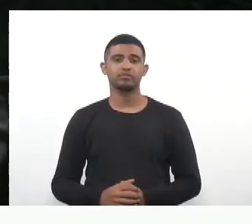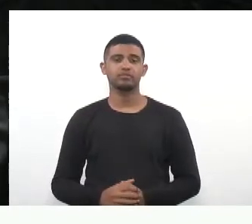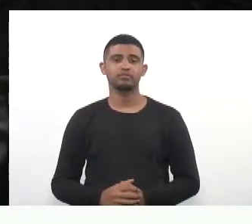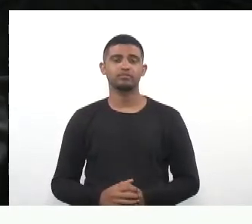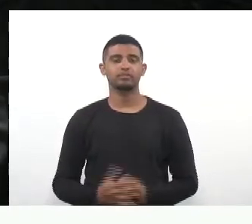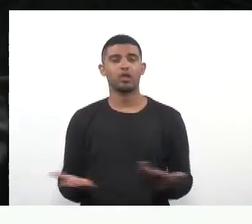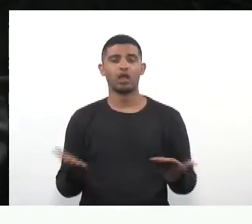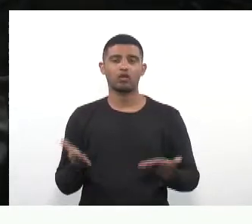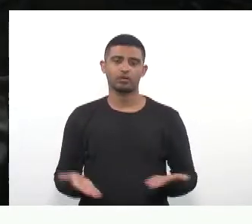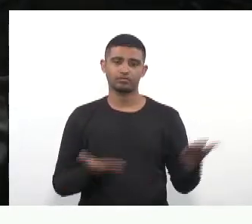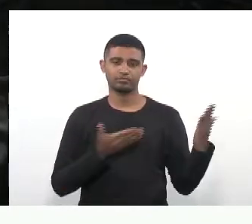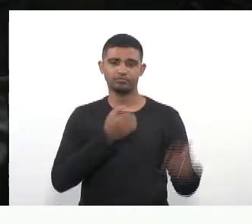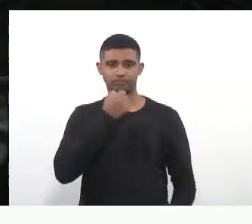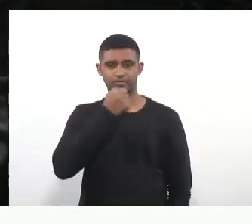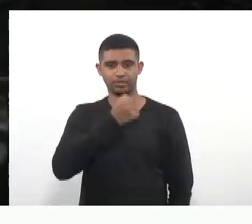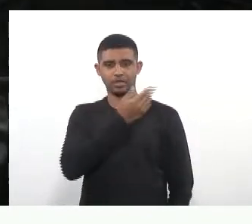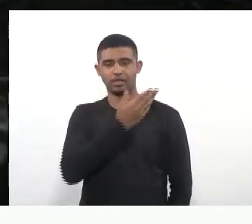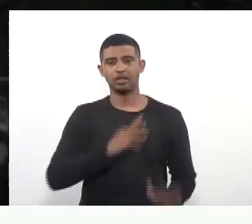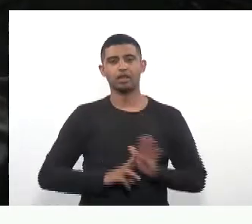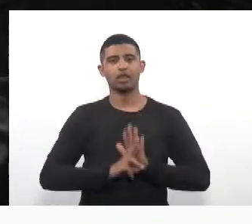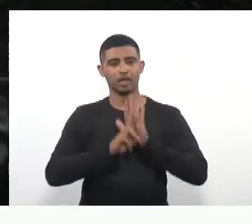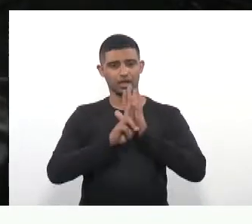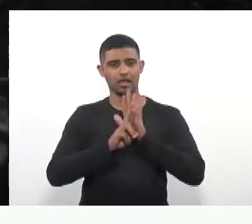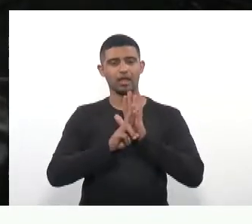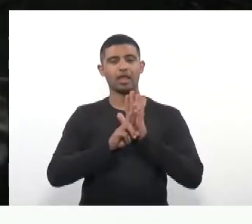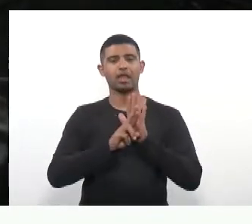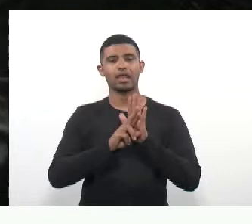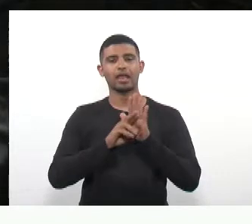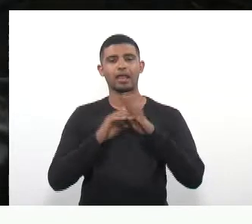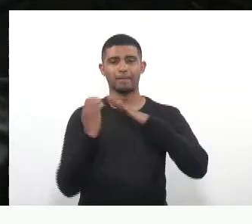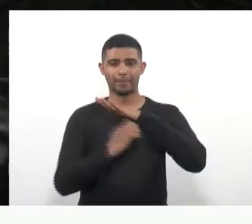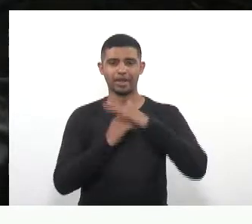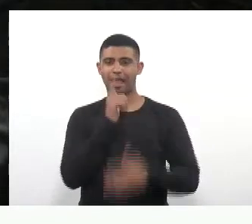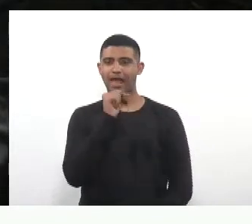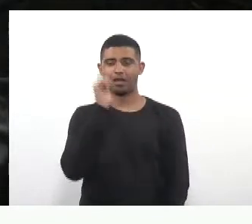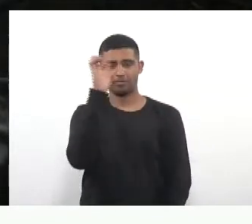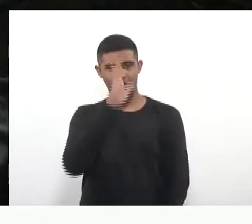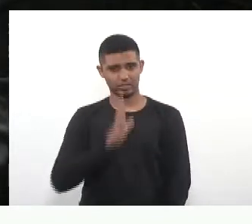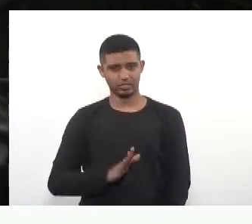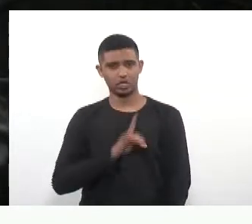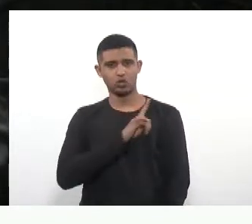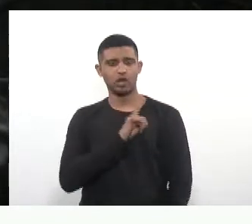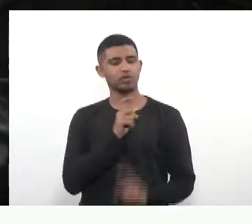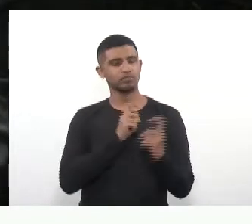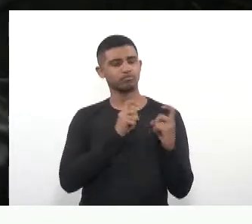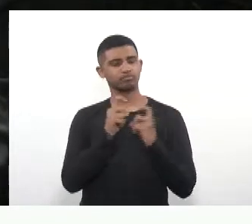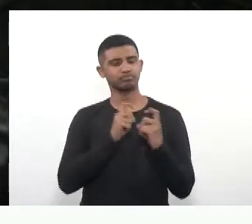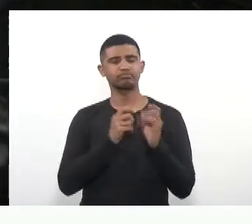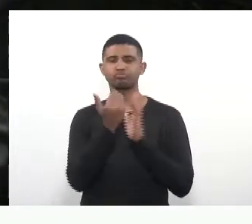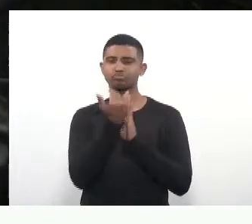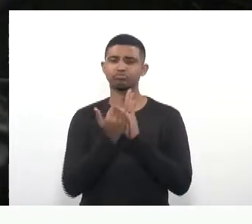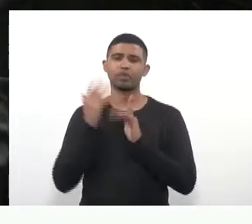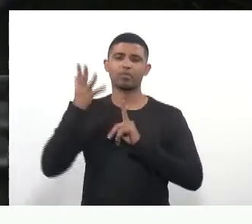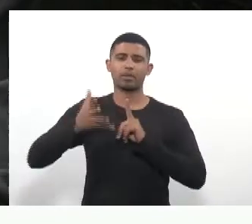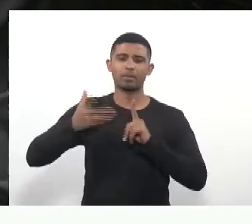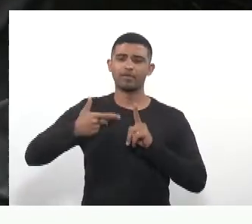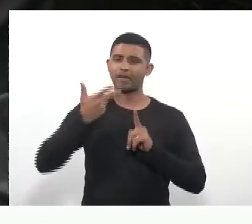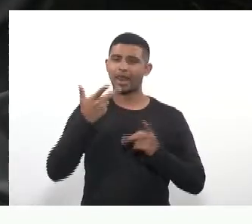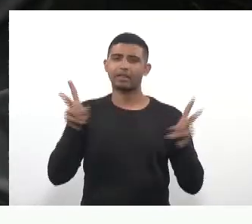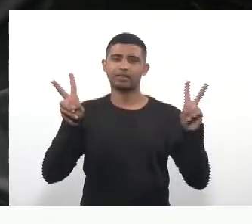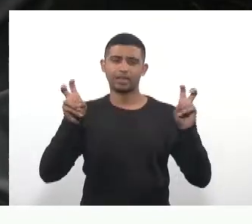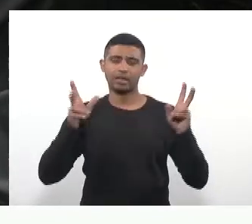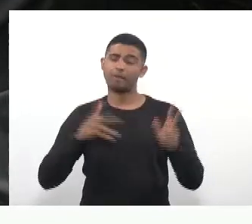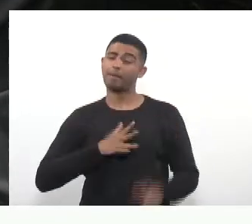Eu passo a palavra agora ao representante da Águas do Brasil para suas considerações a respeito do tema.